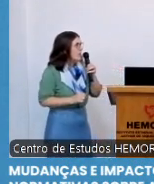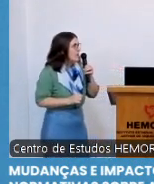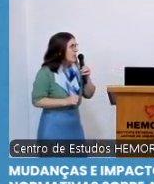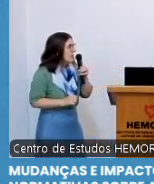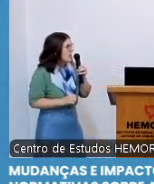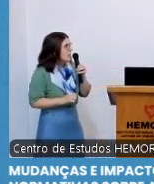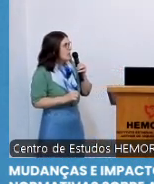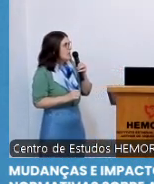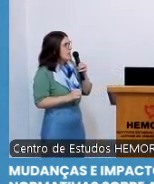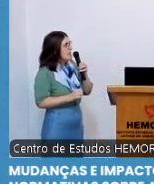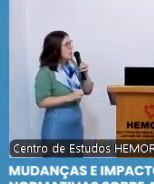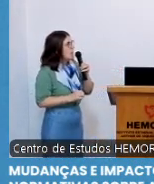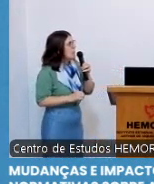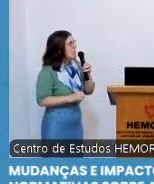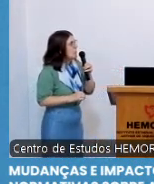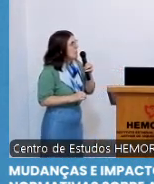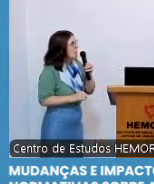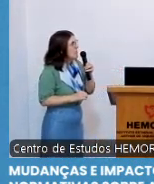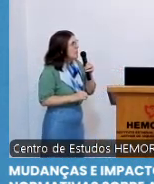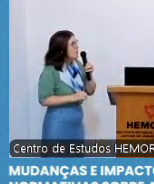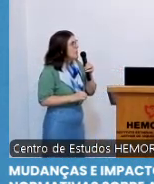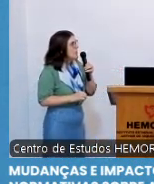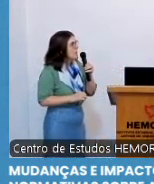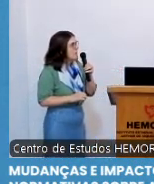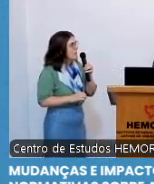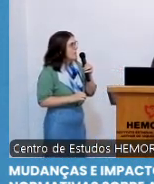Bom, desse ponto,